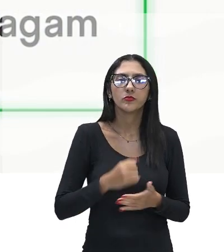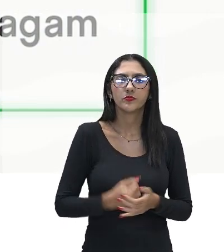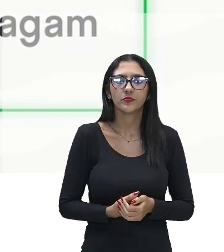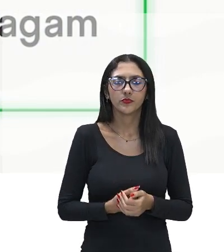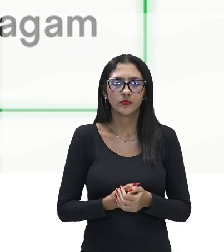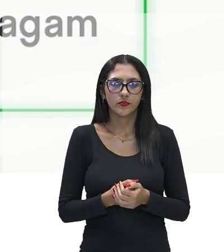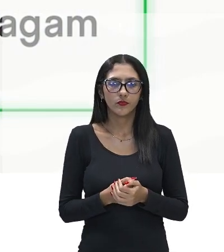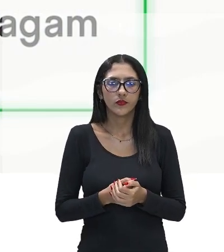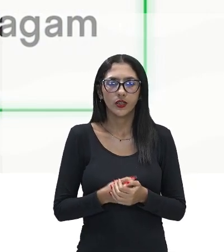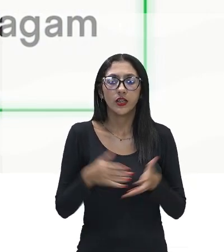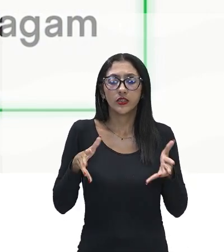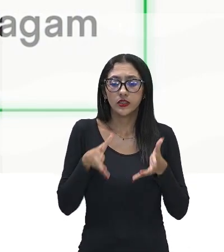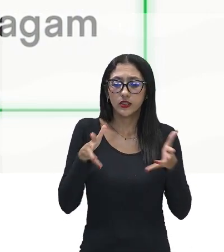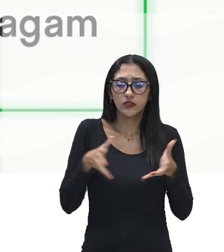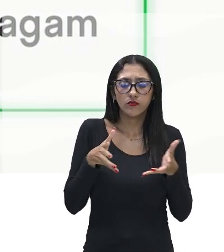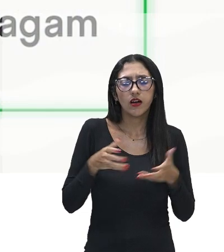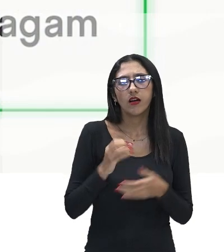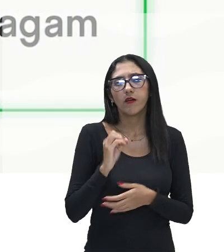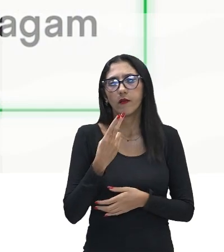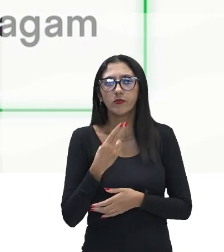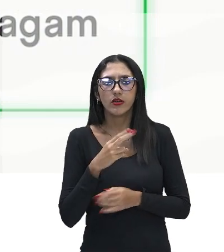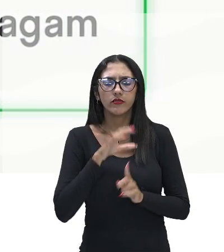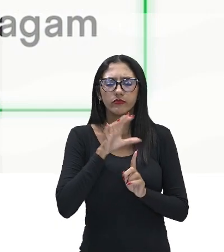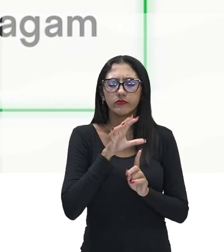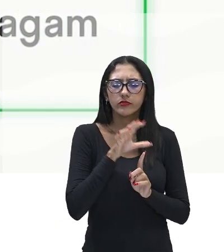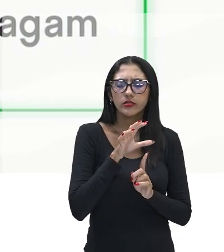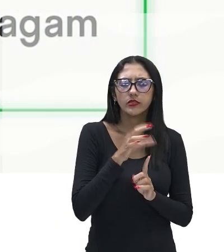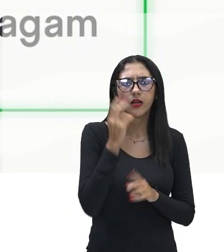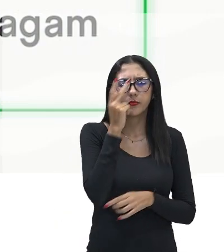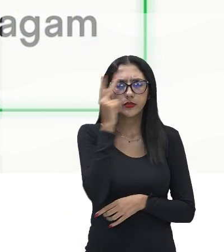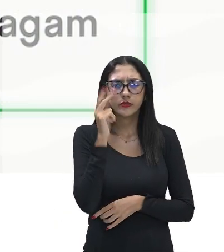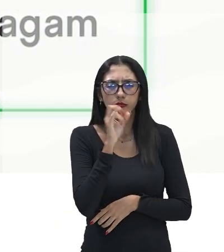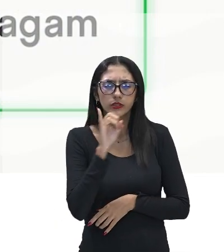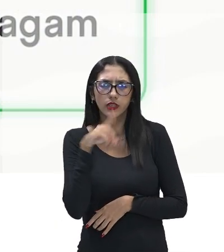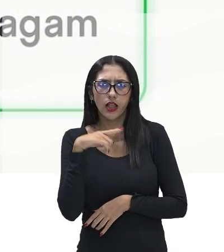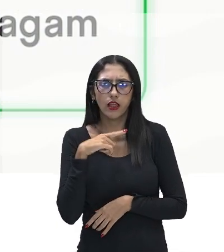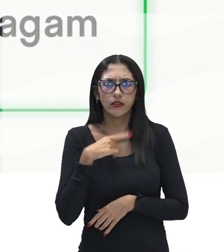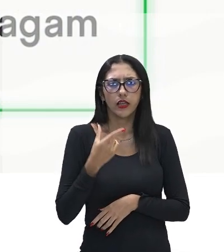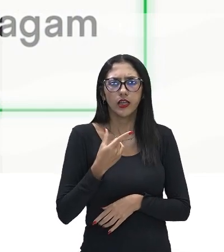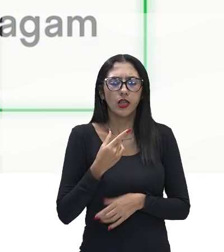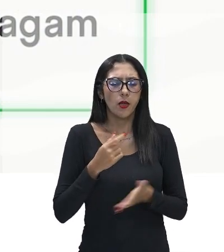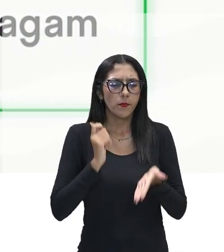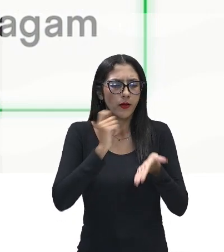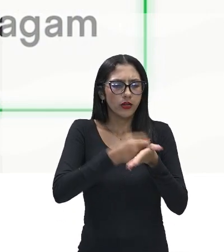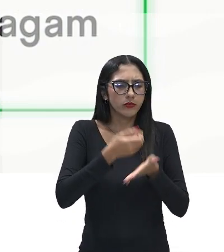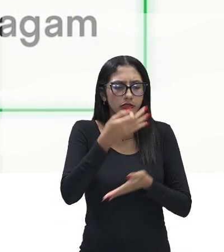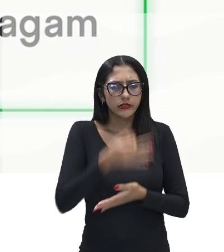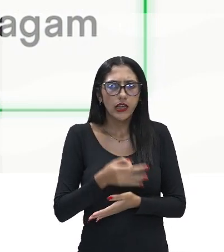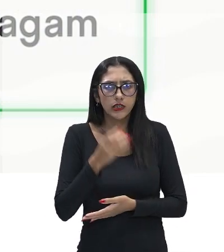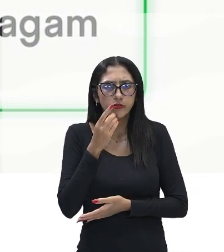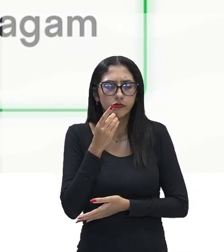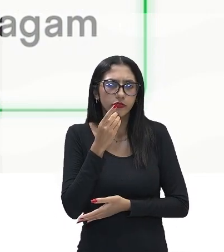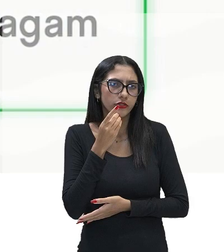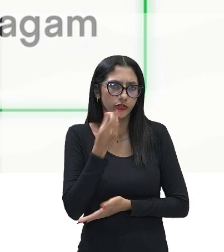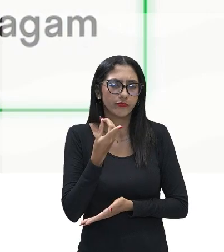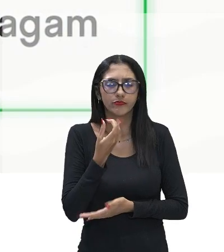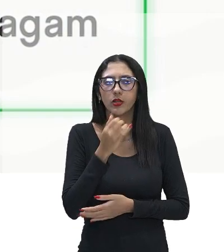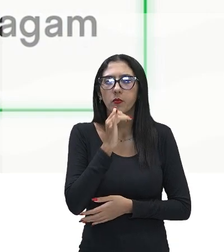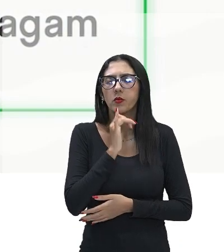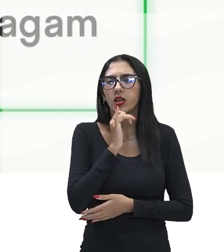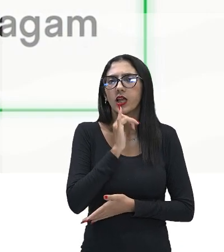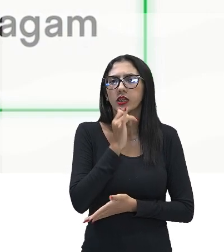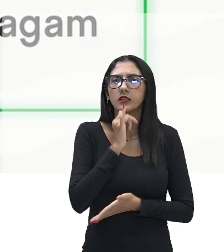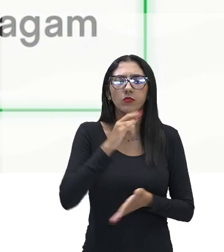vendas ou premiar clientes que pagam a conta em dia, né? Tem aquela questão, a